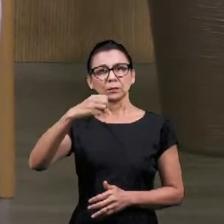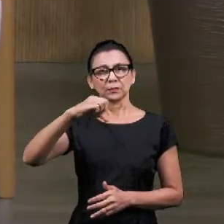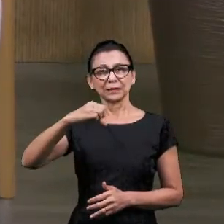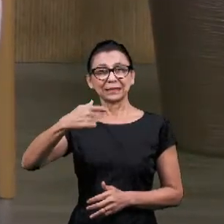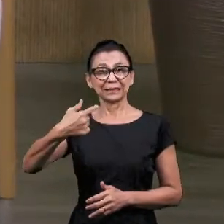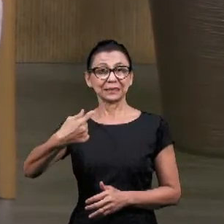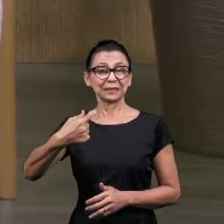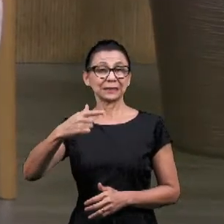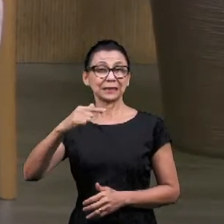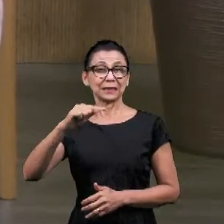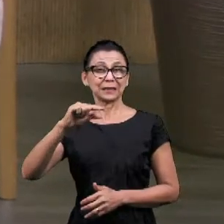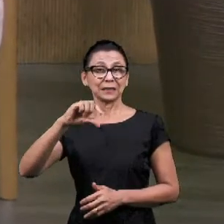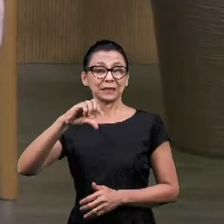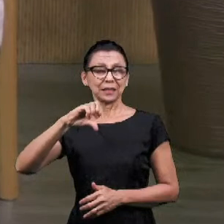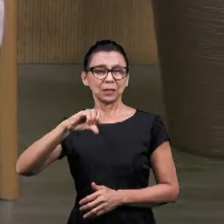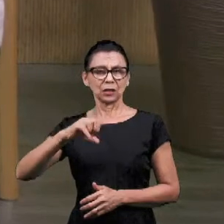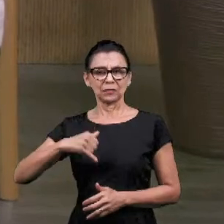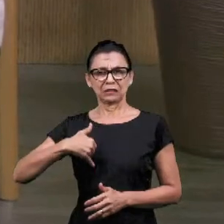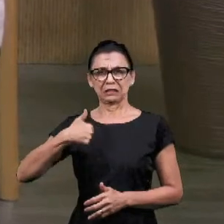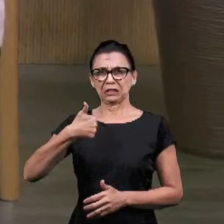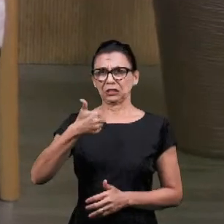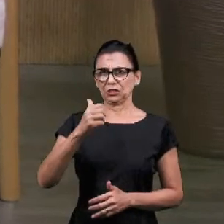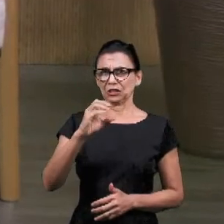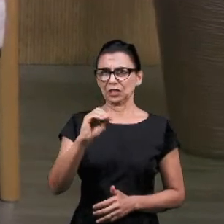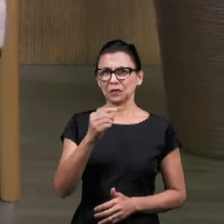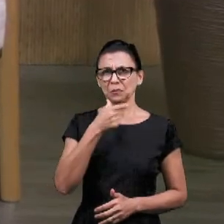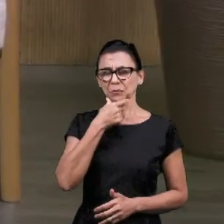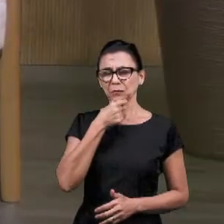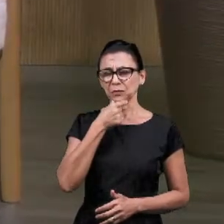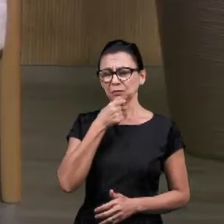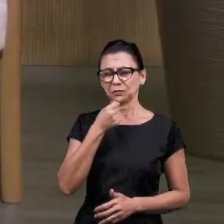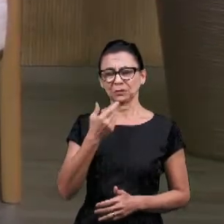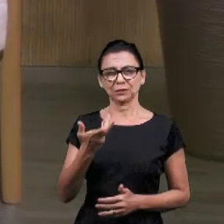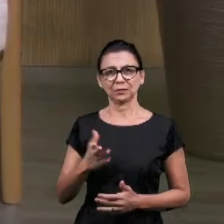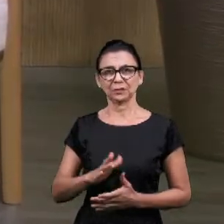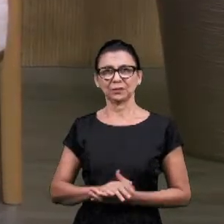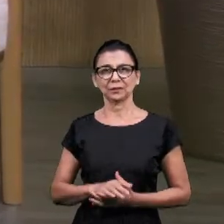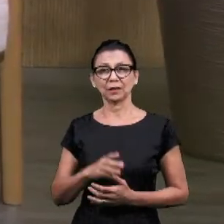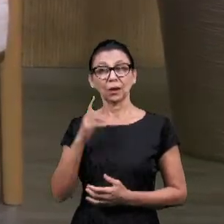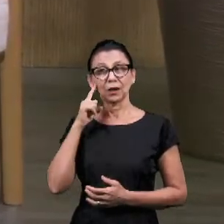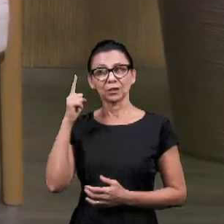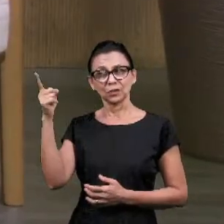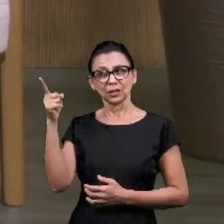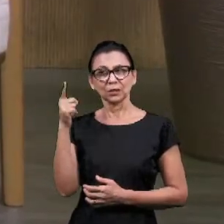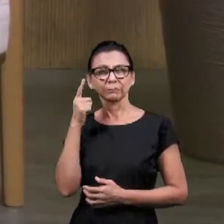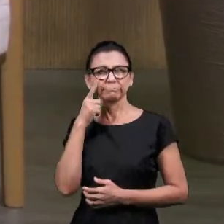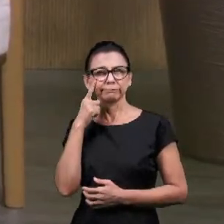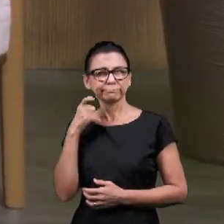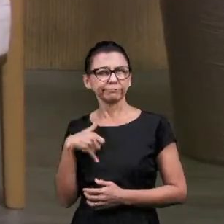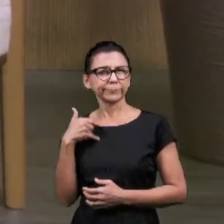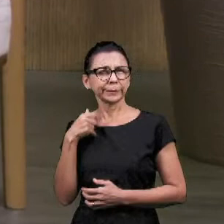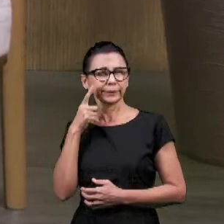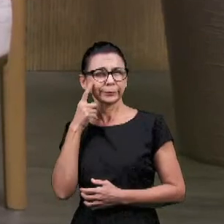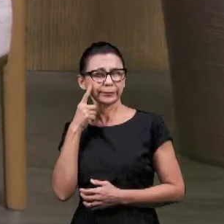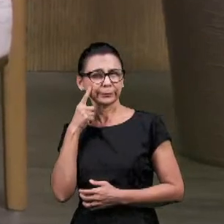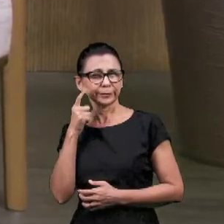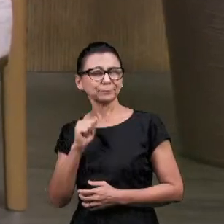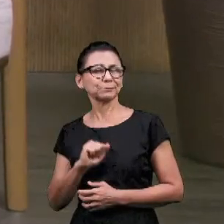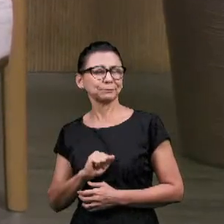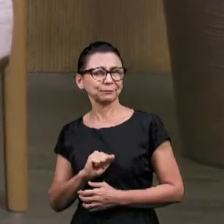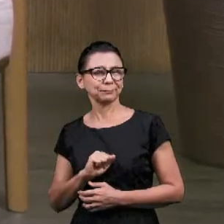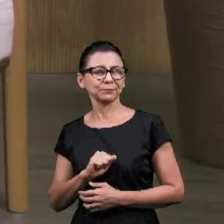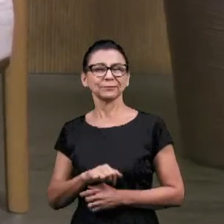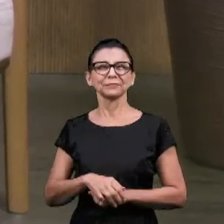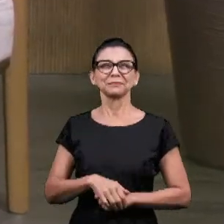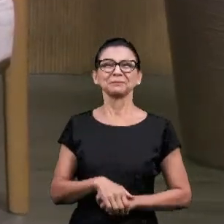1979. Eu tinha 10 anos de idade nessa época, né? Os irmãos já estão fazendo continha para saber pra saber qual a